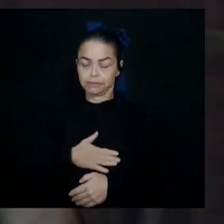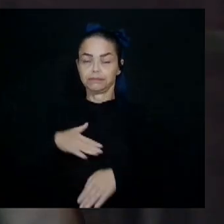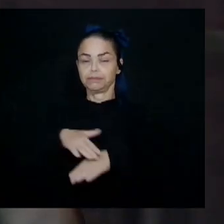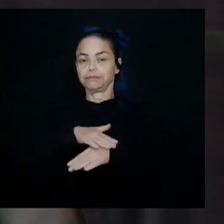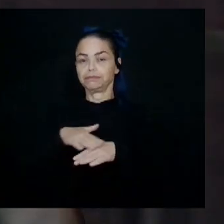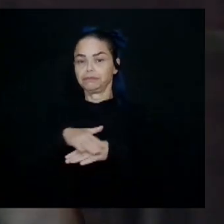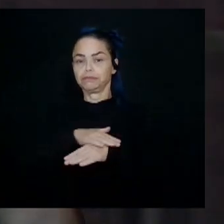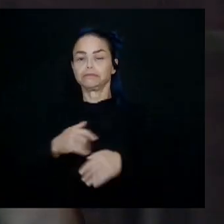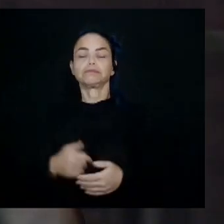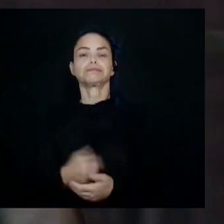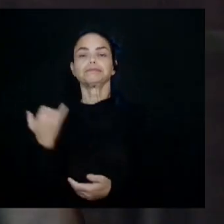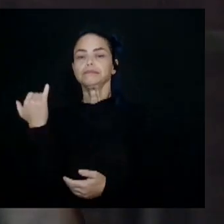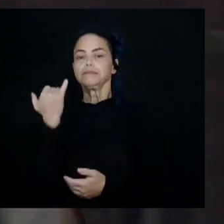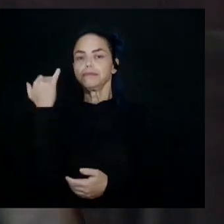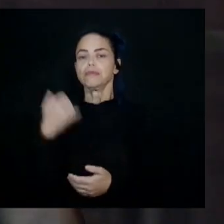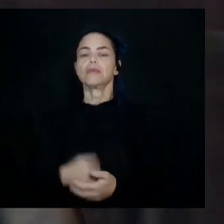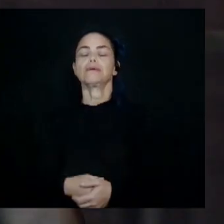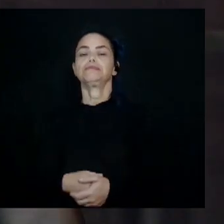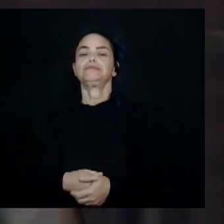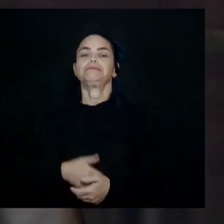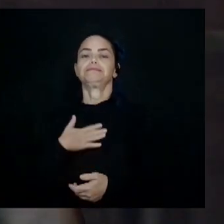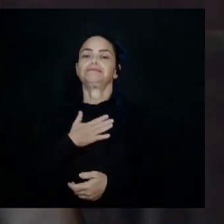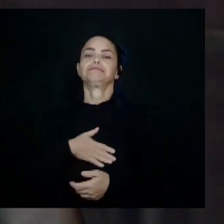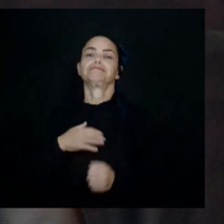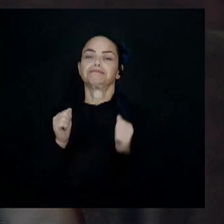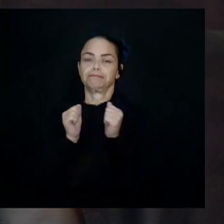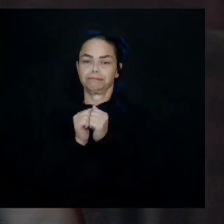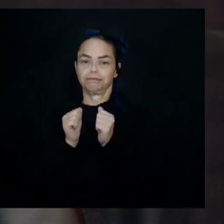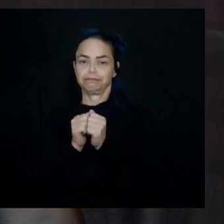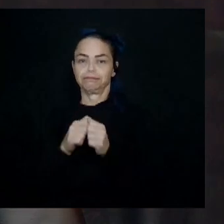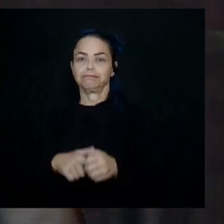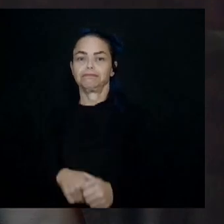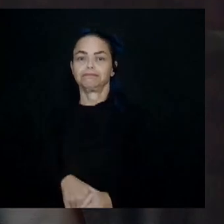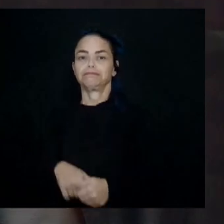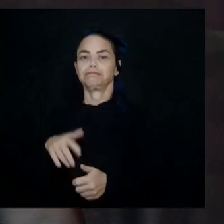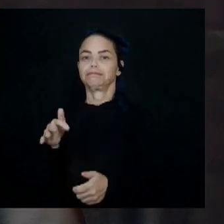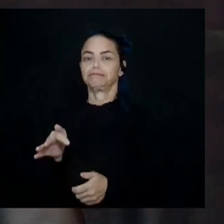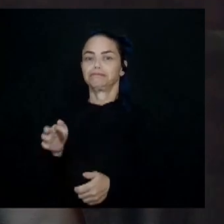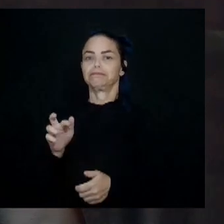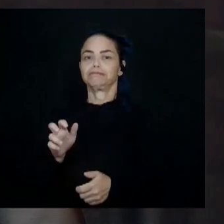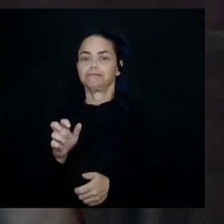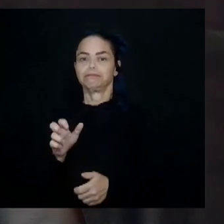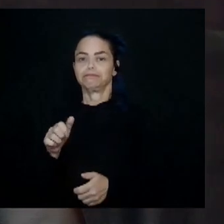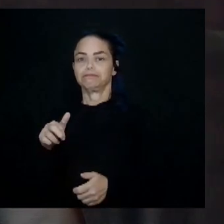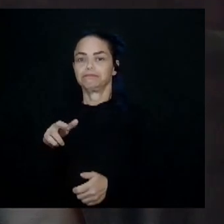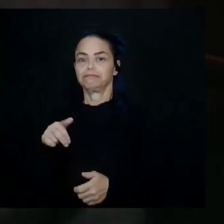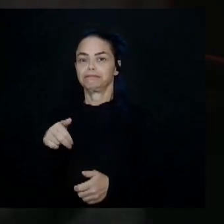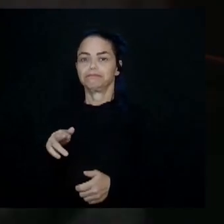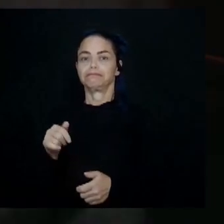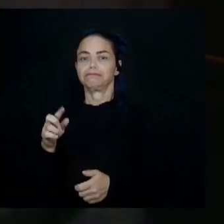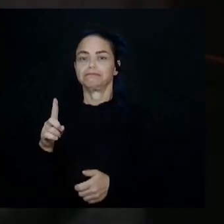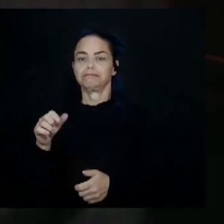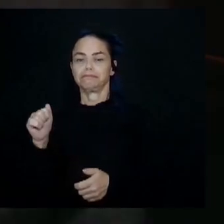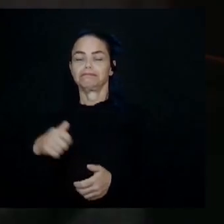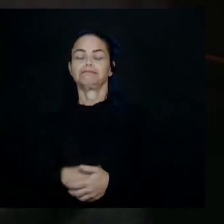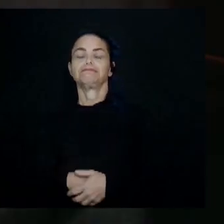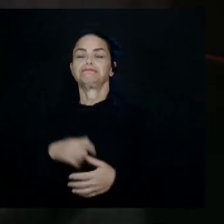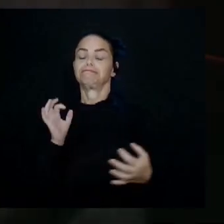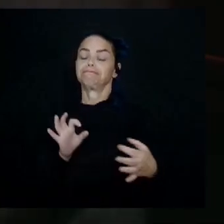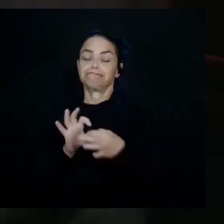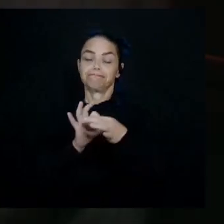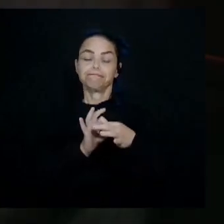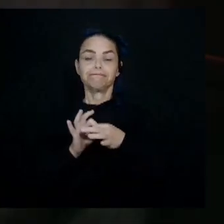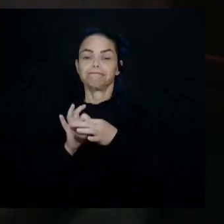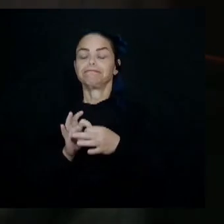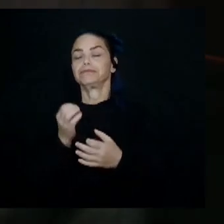tão importantes. Mais prazer ainda de estar aqui junto com a Fernanda, que eu já vi que a gente tem uma sinergia maravilhosa. Ai, gente, isso aqui é tão bom. Você